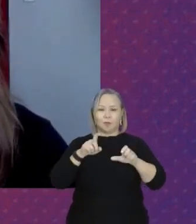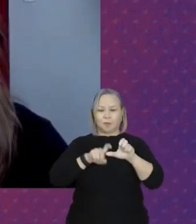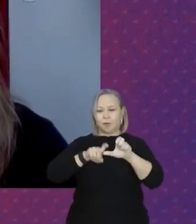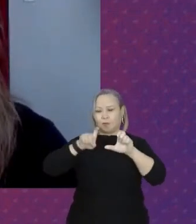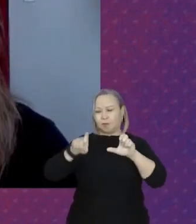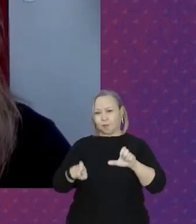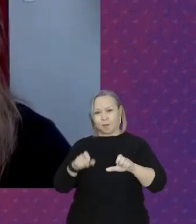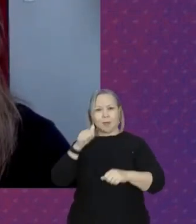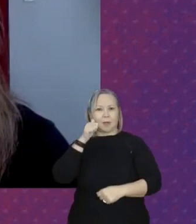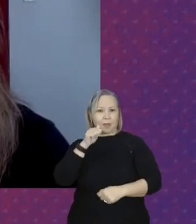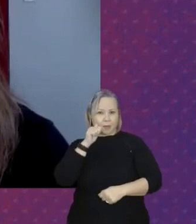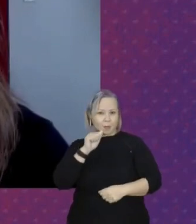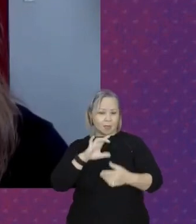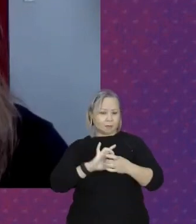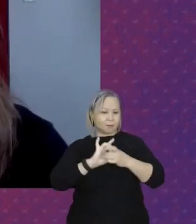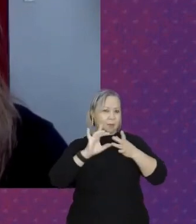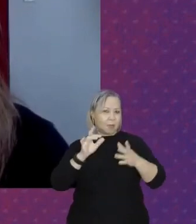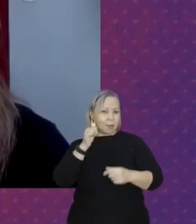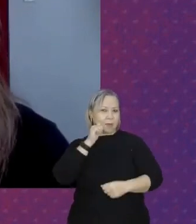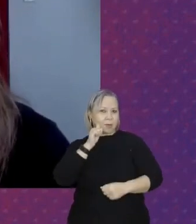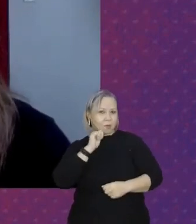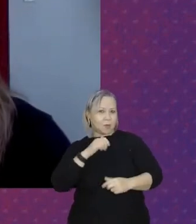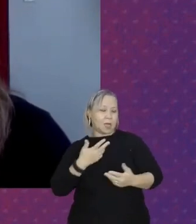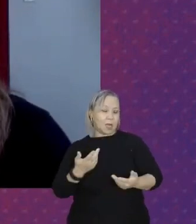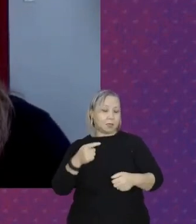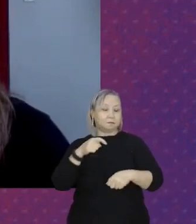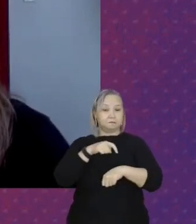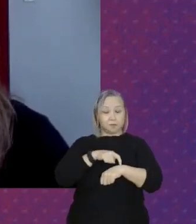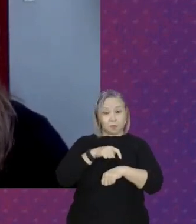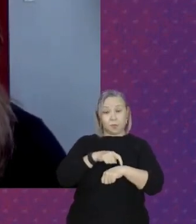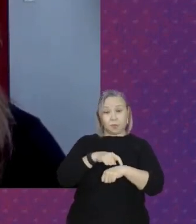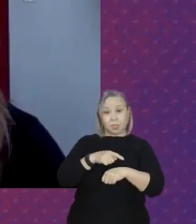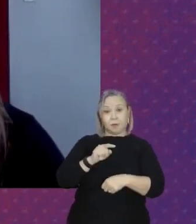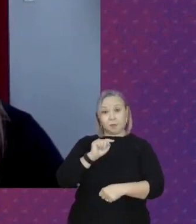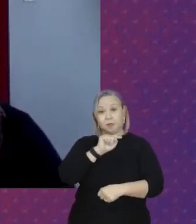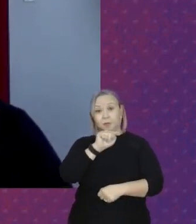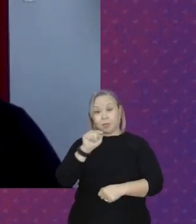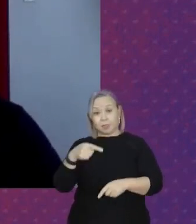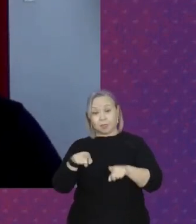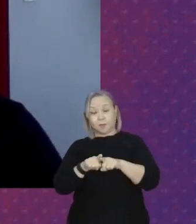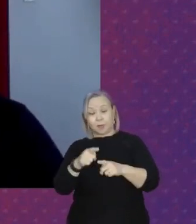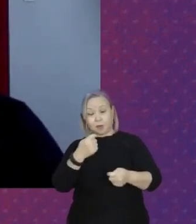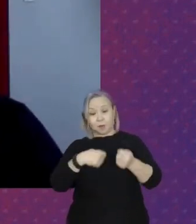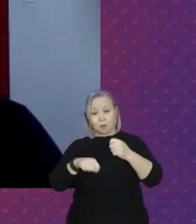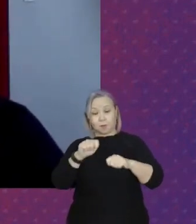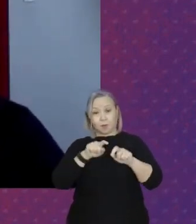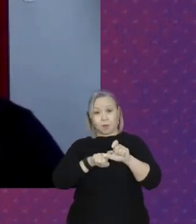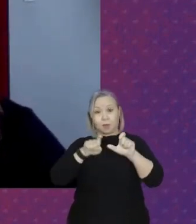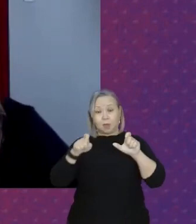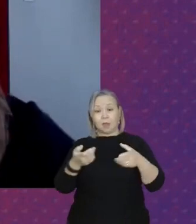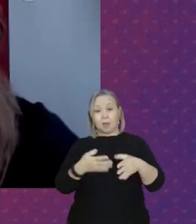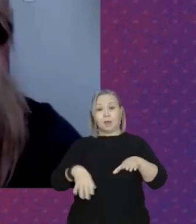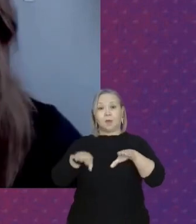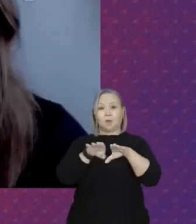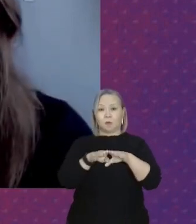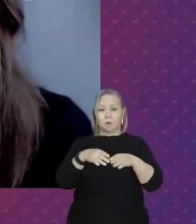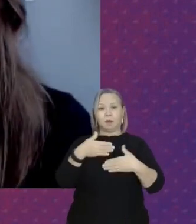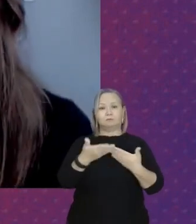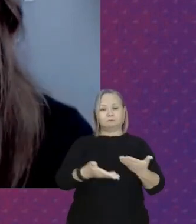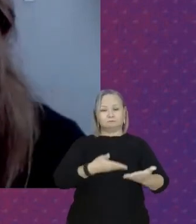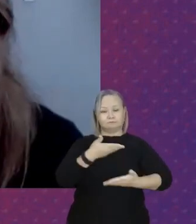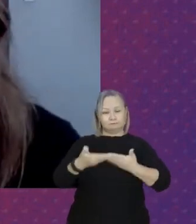das mulheres sobre o tempo também, autonomia econômica e igualdade entre as